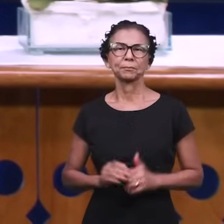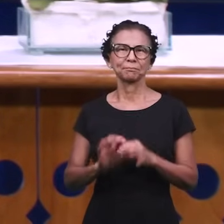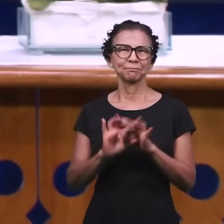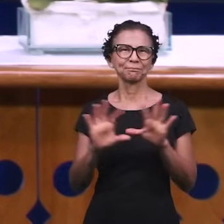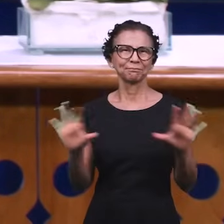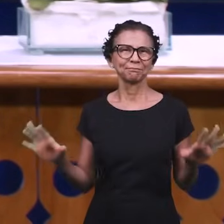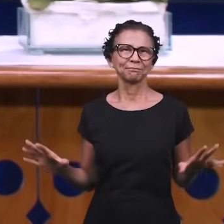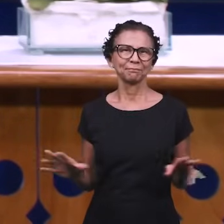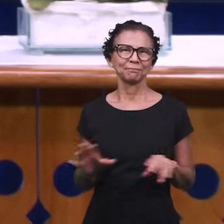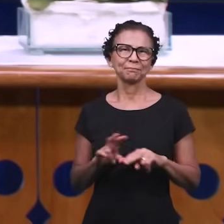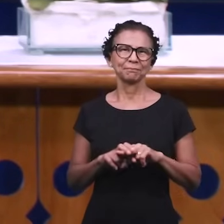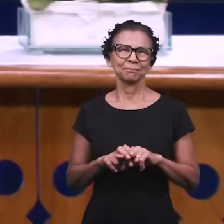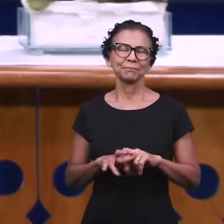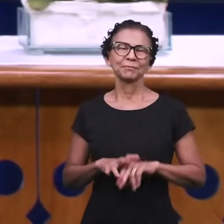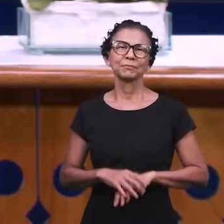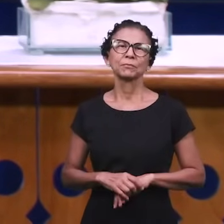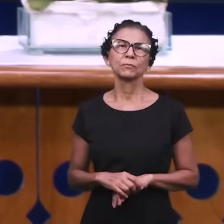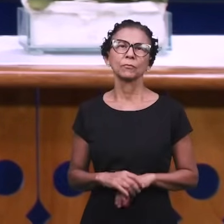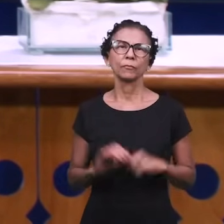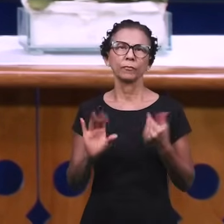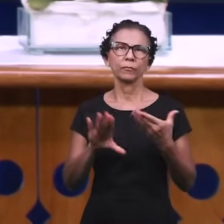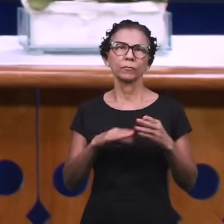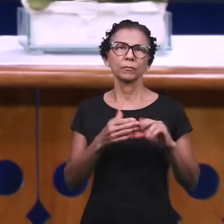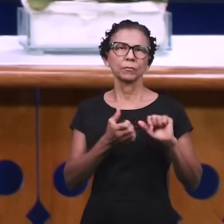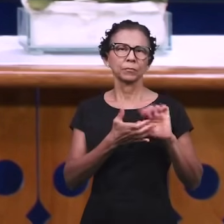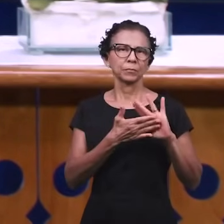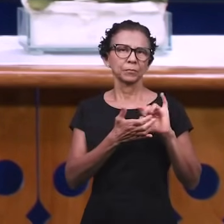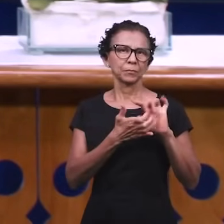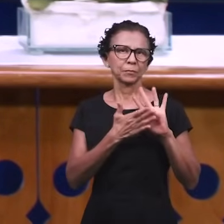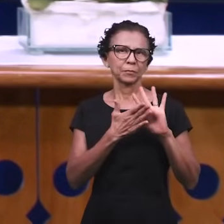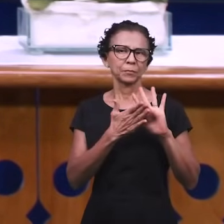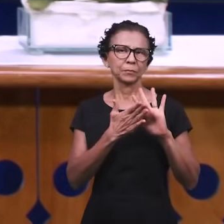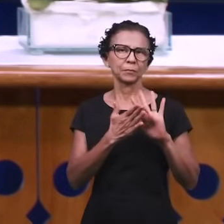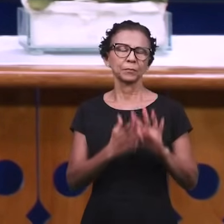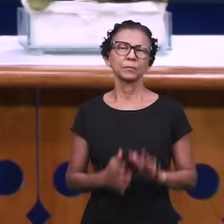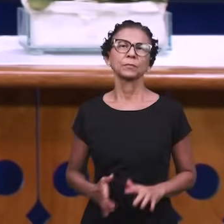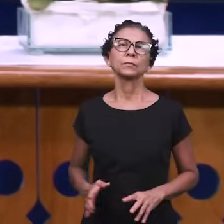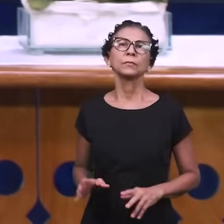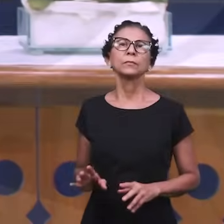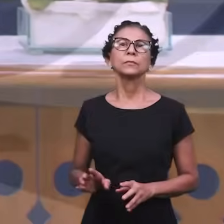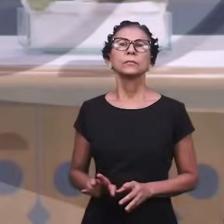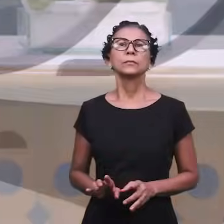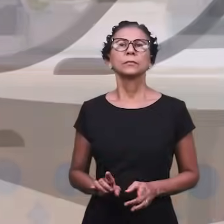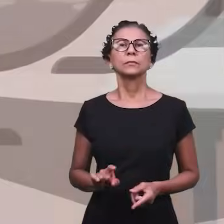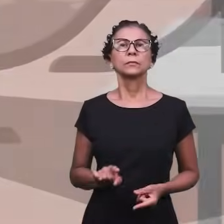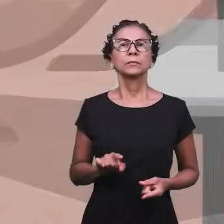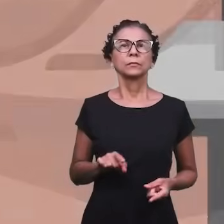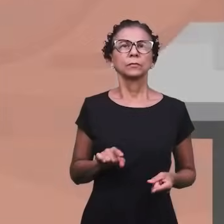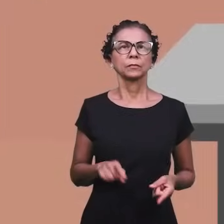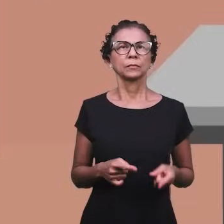Pode estar à vontade, assentado, estaremos cantando um louvor de clamor ao nosso Deus.